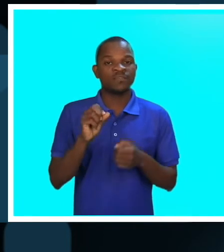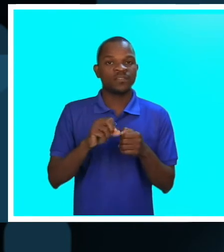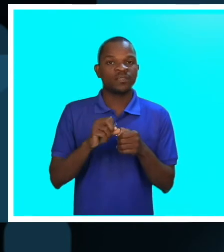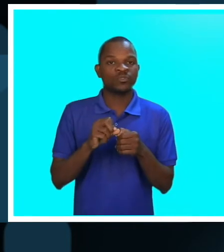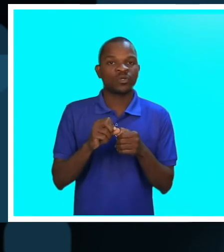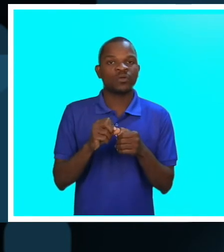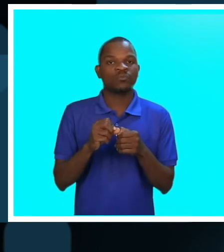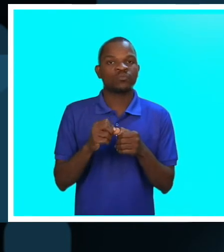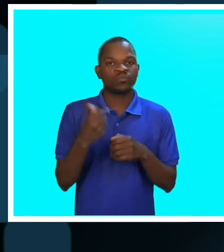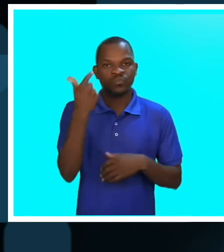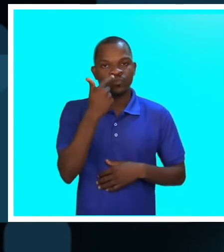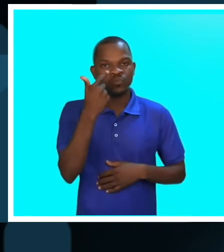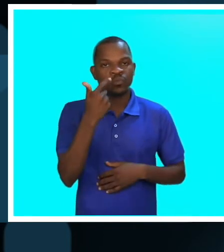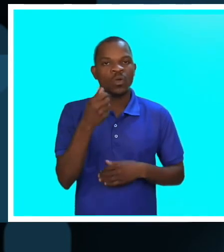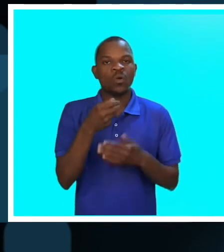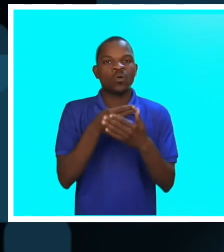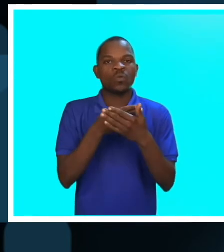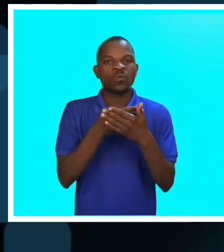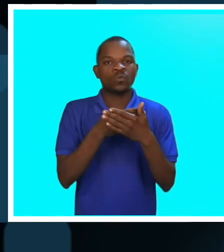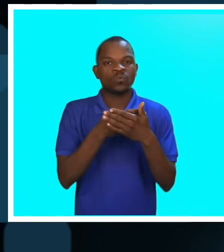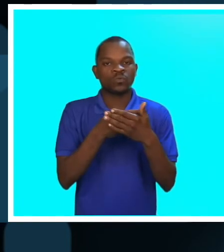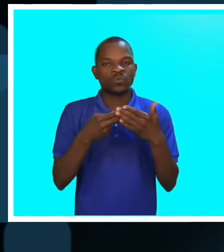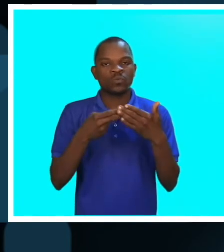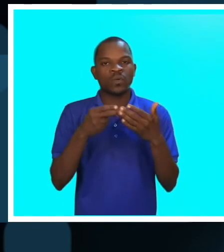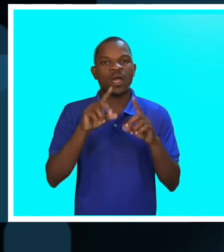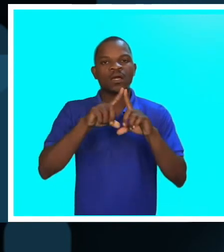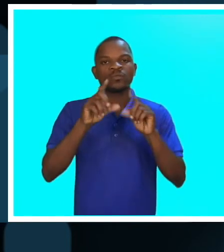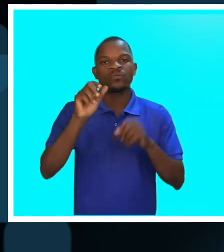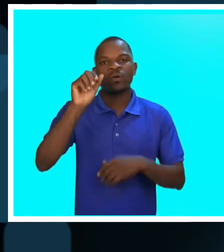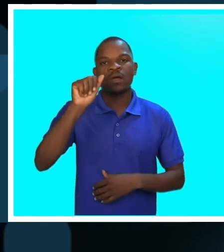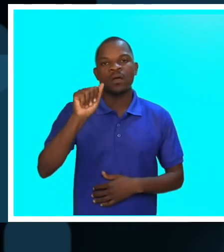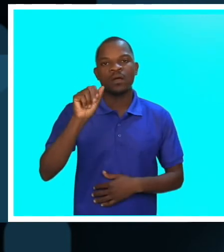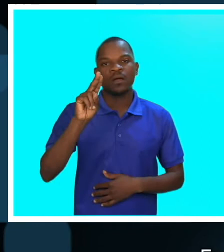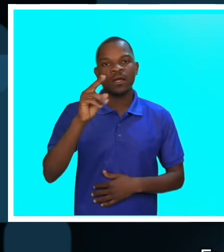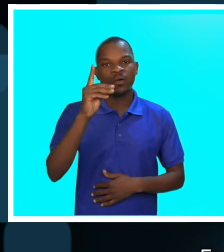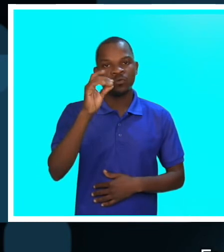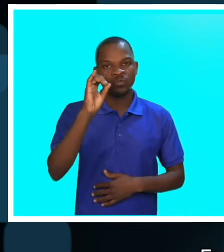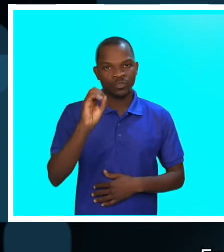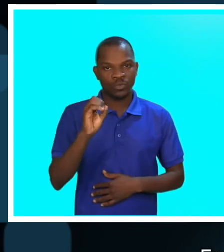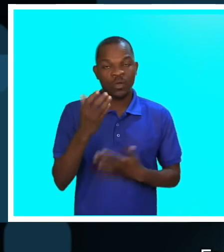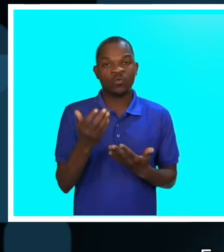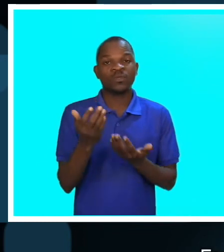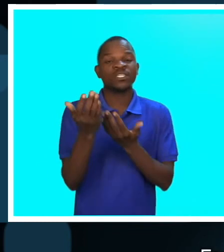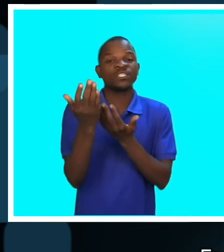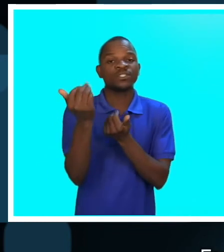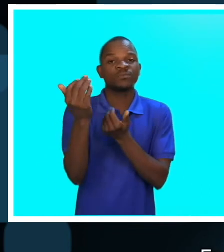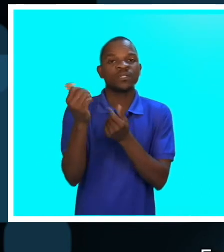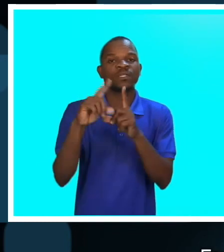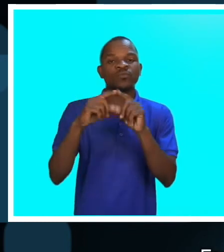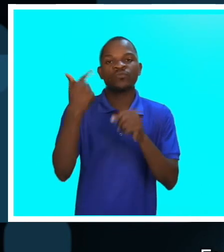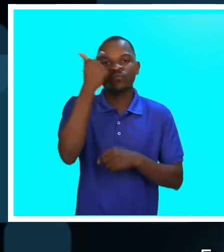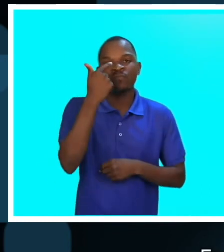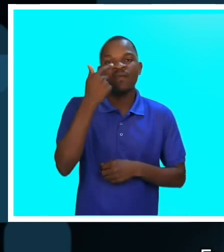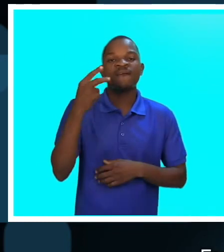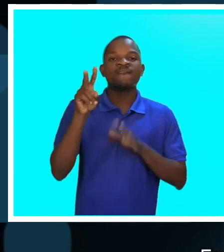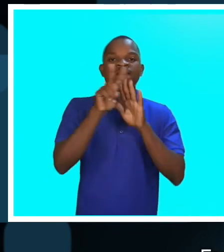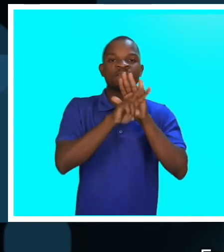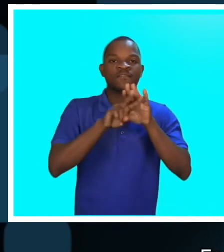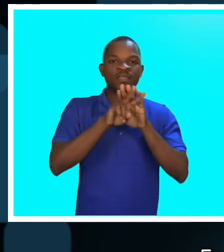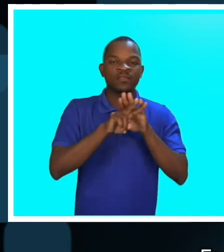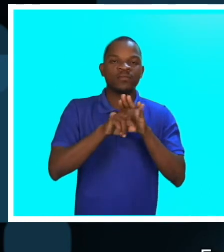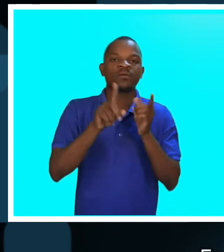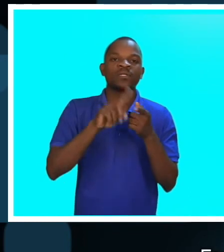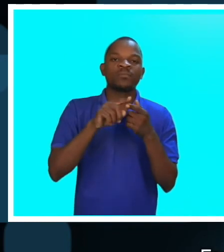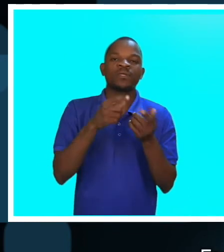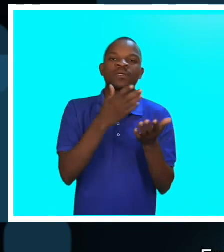momento a trabalhar no sentido de gravarmos o videoclipe. Nós esperamos que tragamos aquilo que é